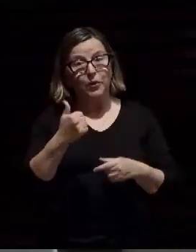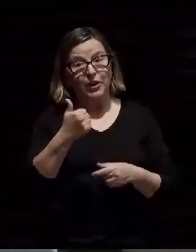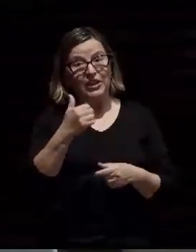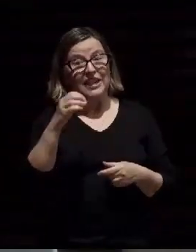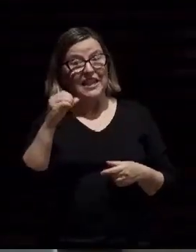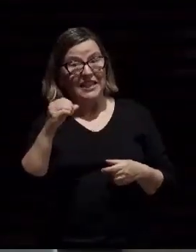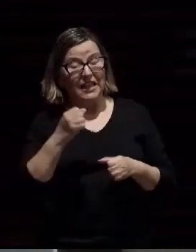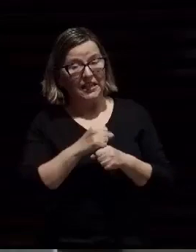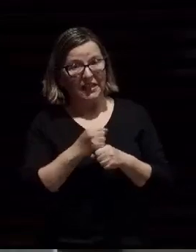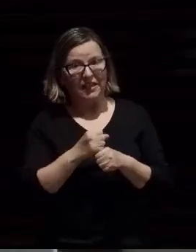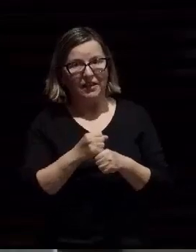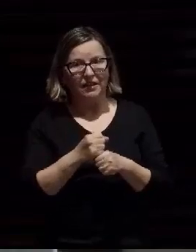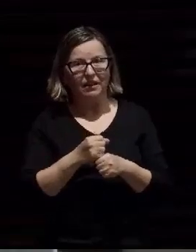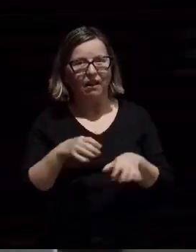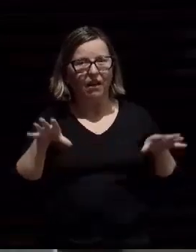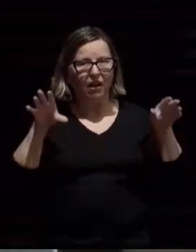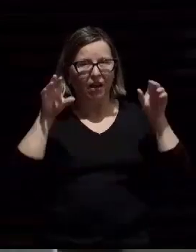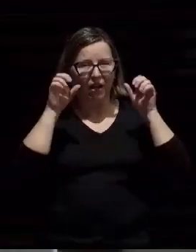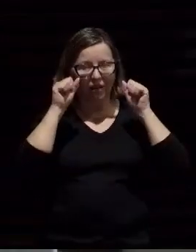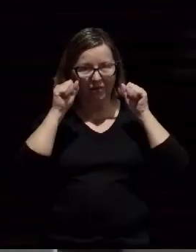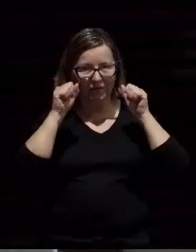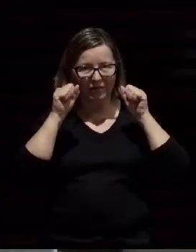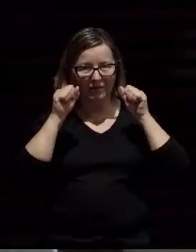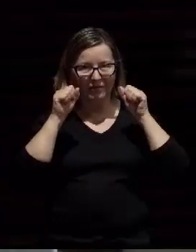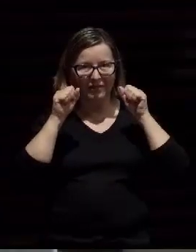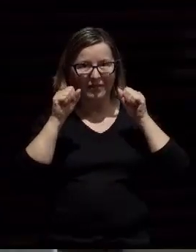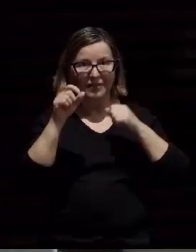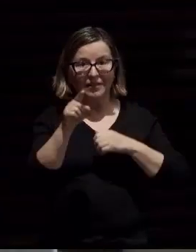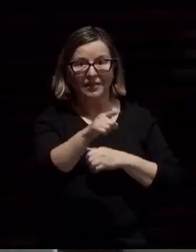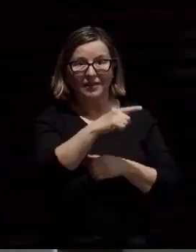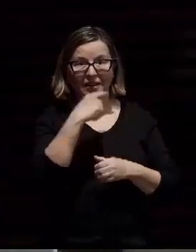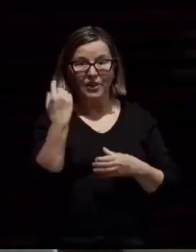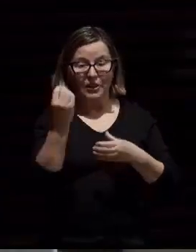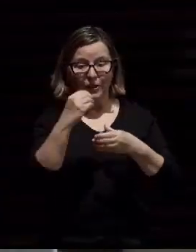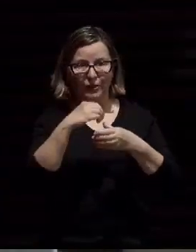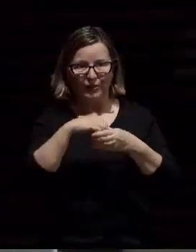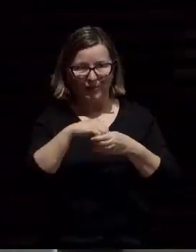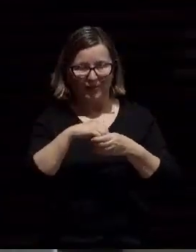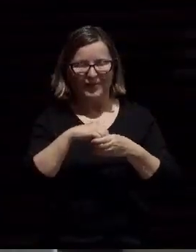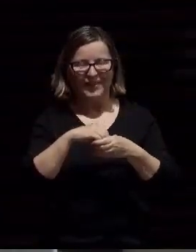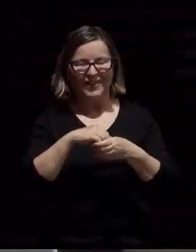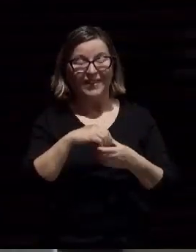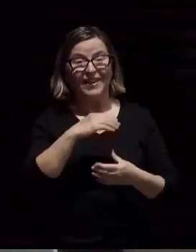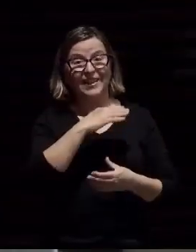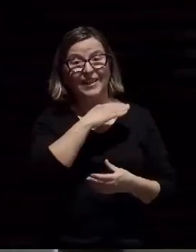essa palavra da nossa comorte com Cristo. Que Jesus não morreu